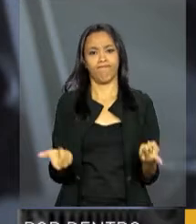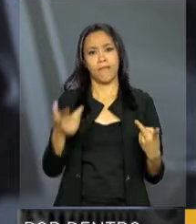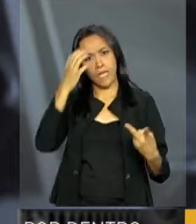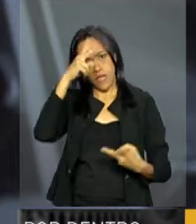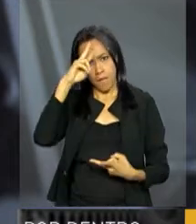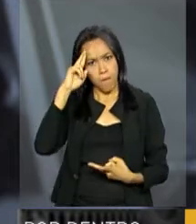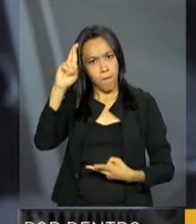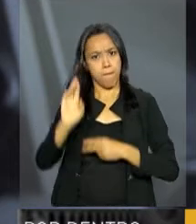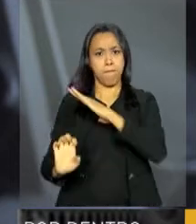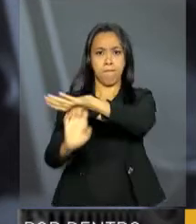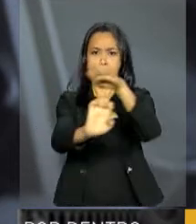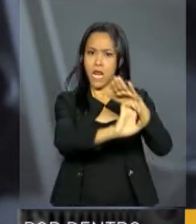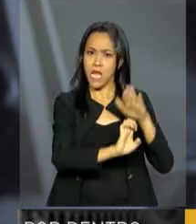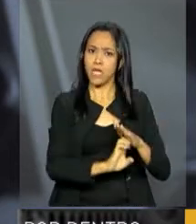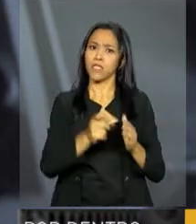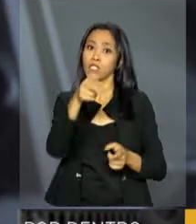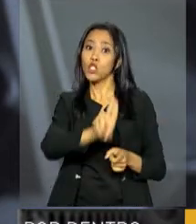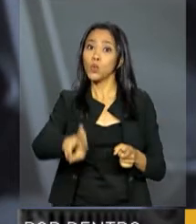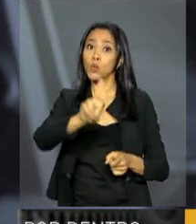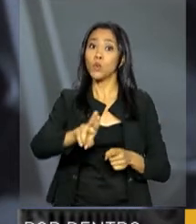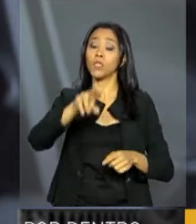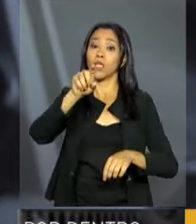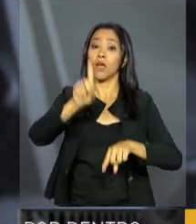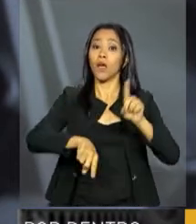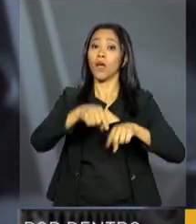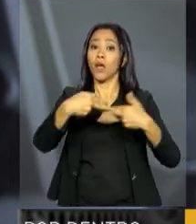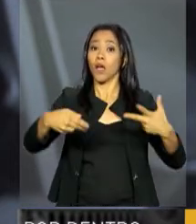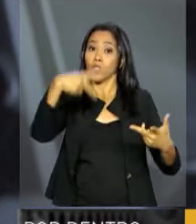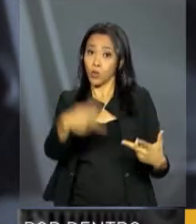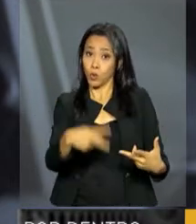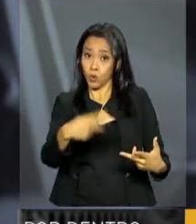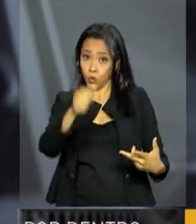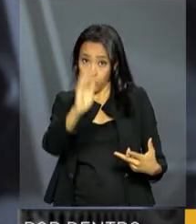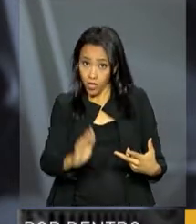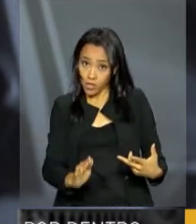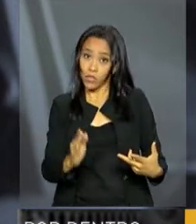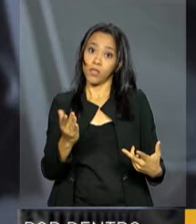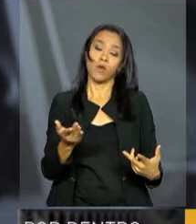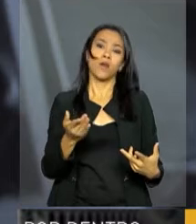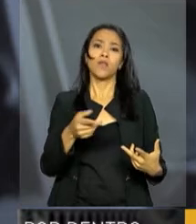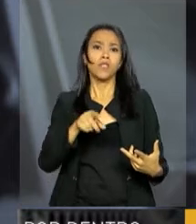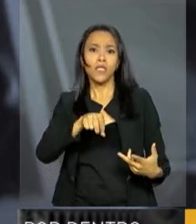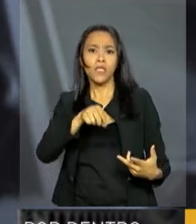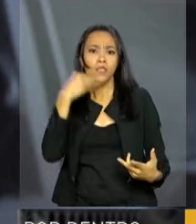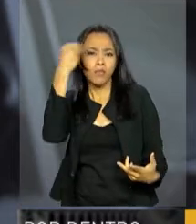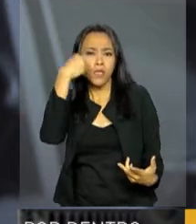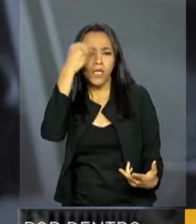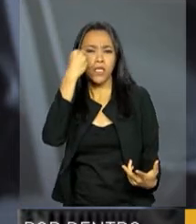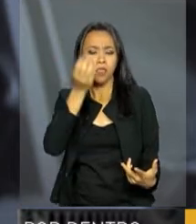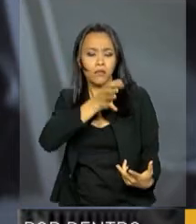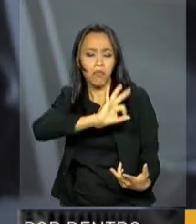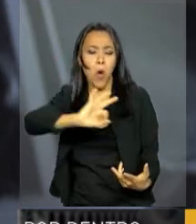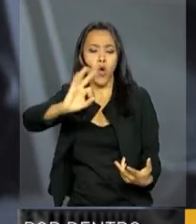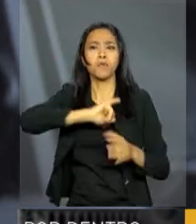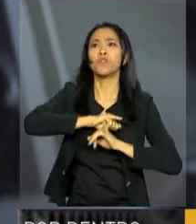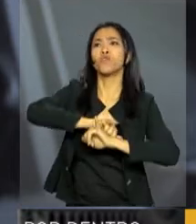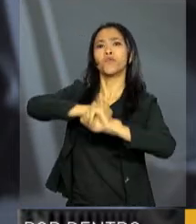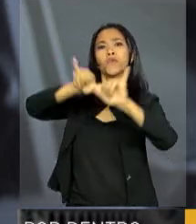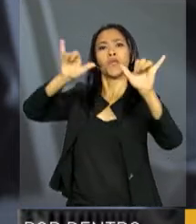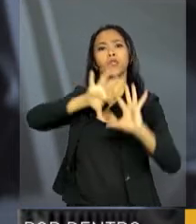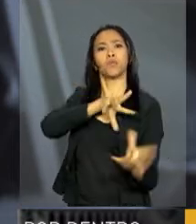empresários e pessoas que usam produtos brasileiros que investem no brasil relatando factualmente suas